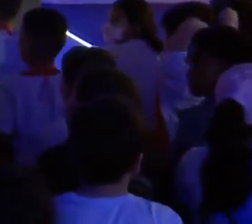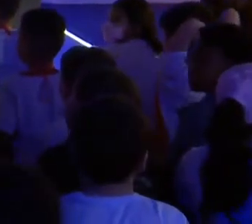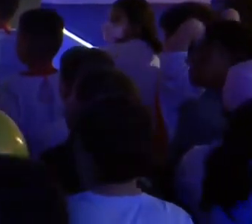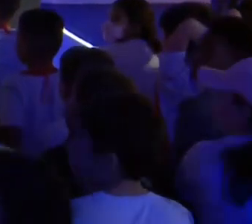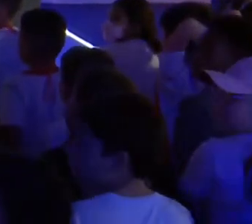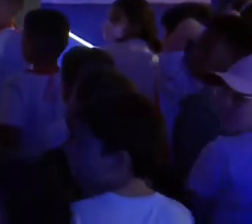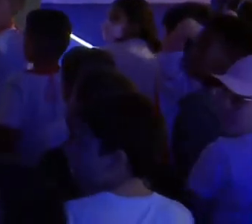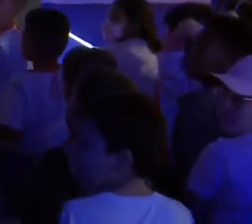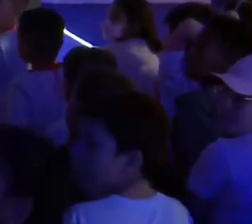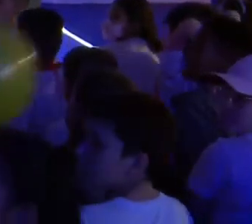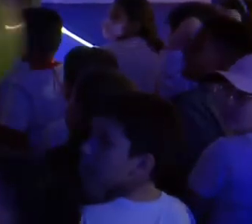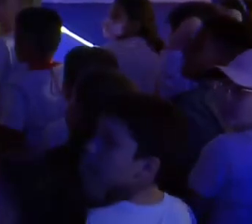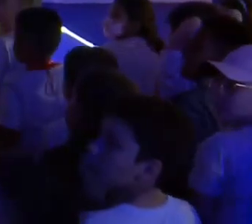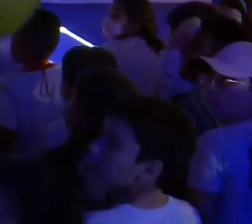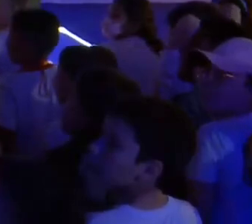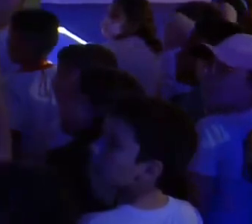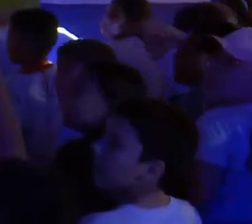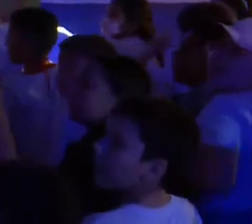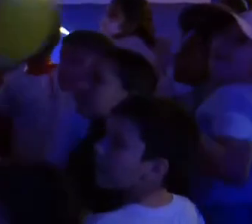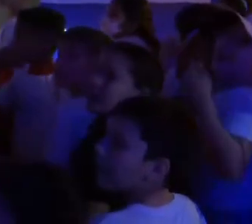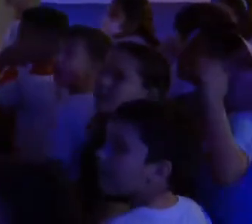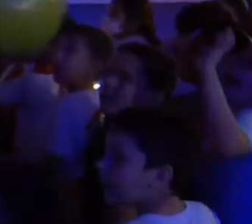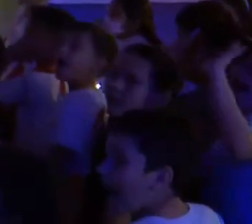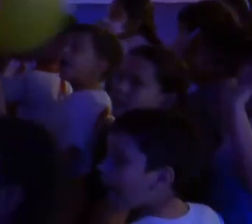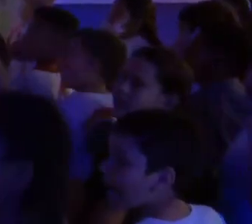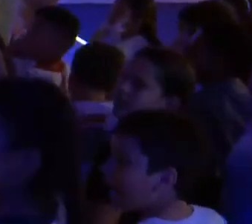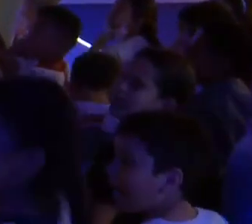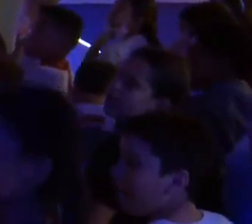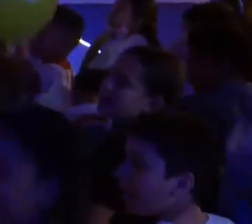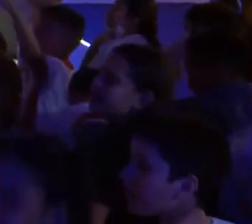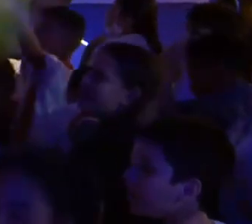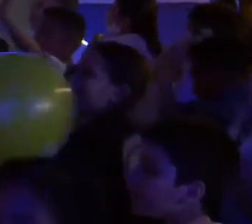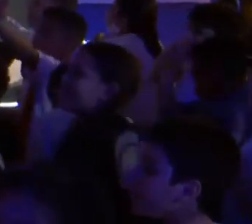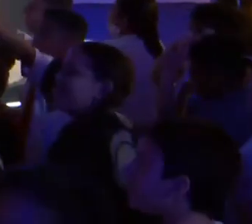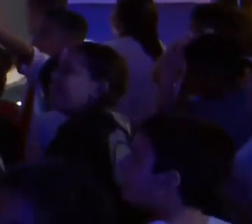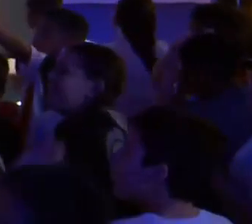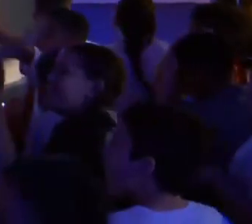Vamos chamar, chama ele! Capitão Mergulho!